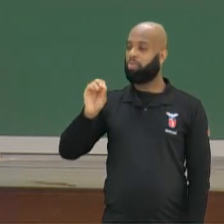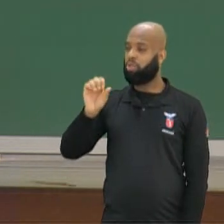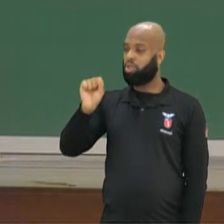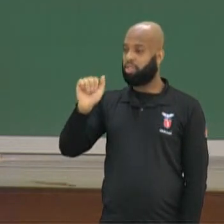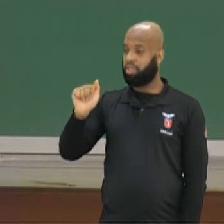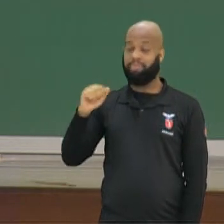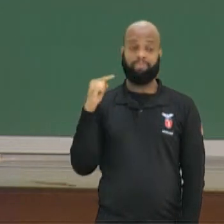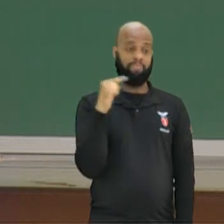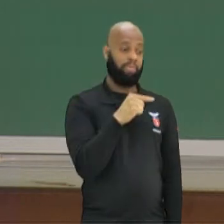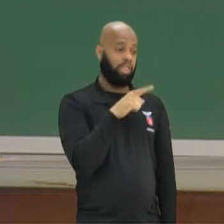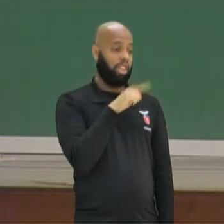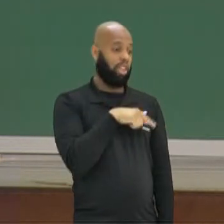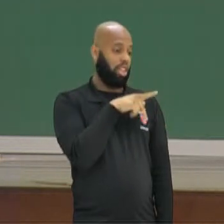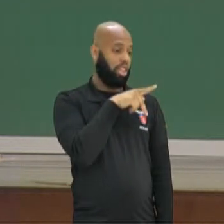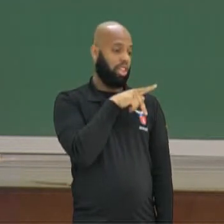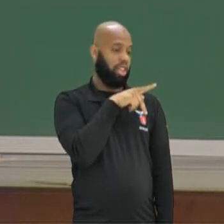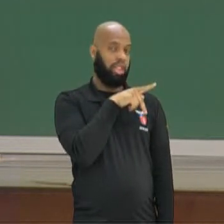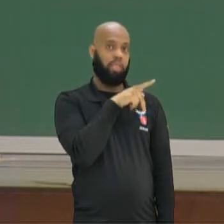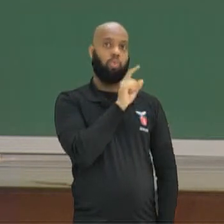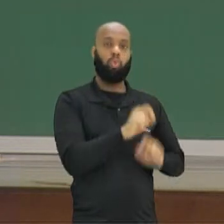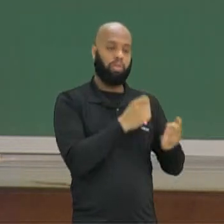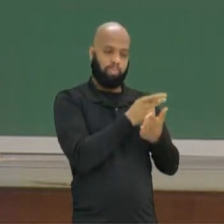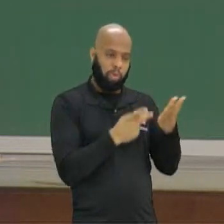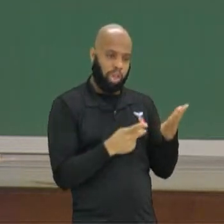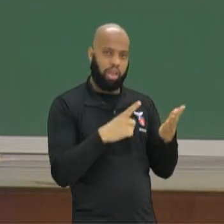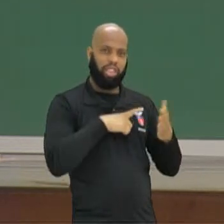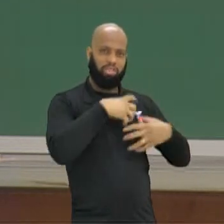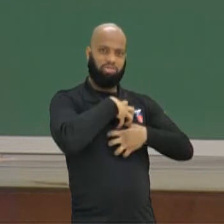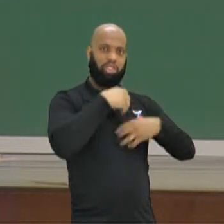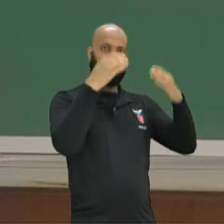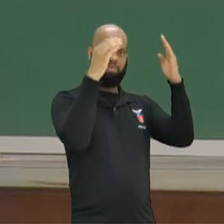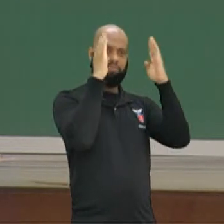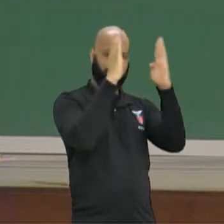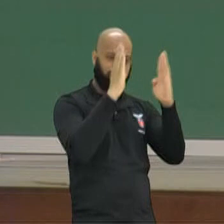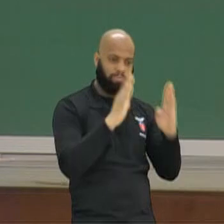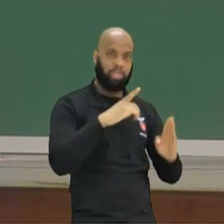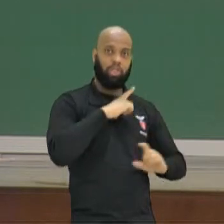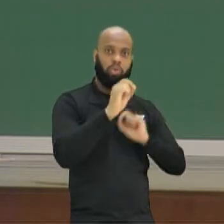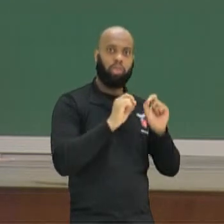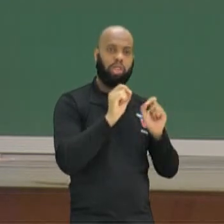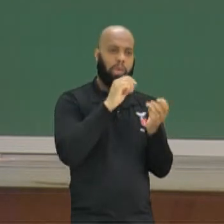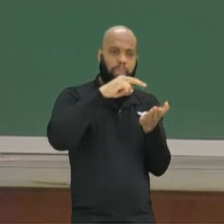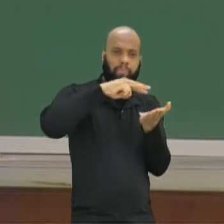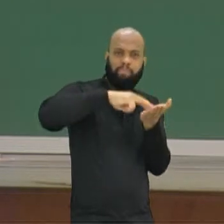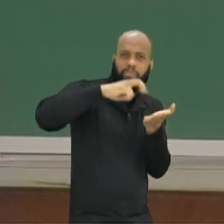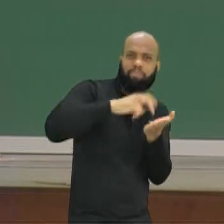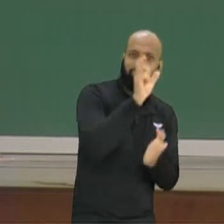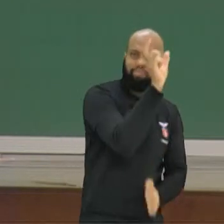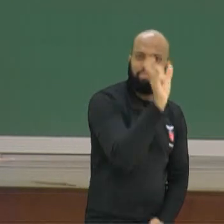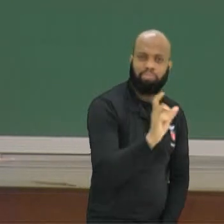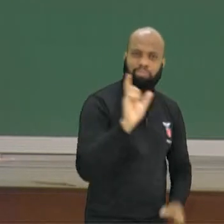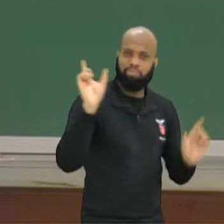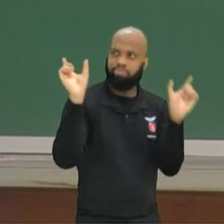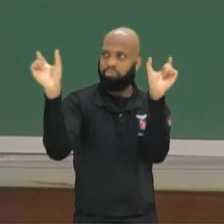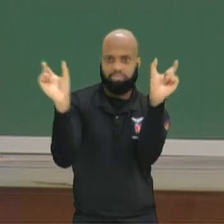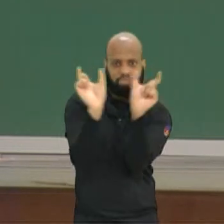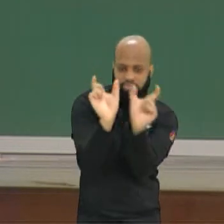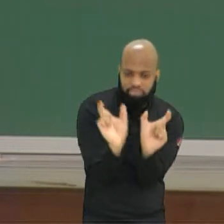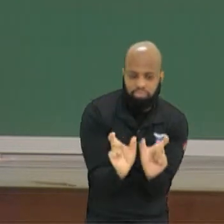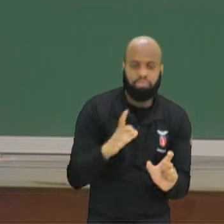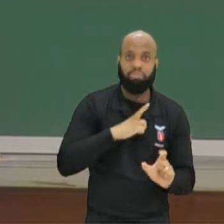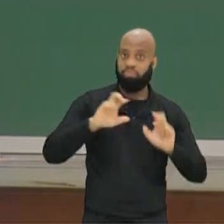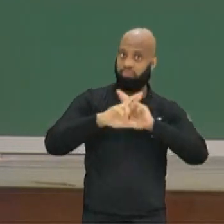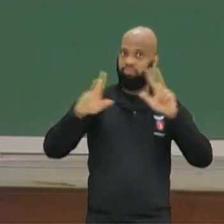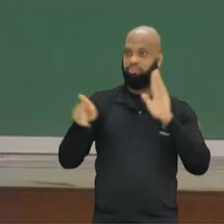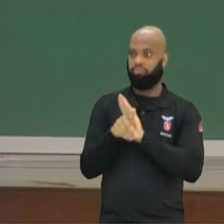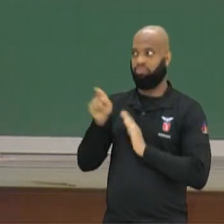O poema é métrico, é estético. Precisamos de sílabas, sons. Então isso vem do verso. Então a diferença de prosa